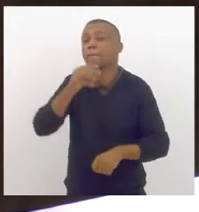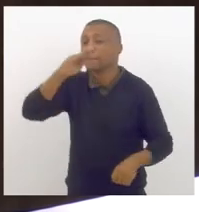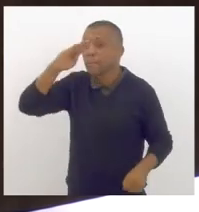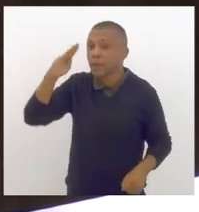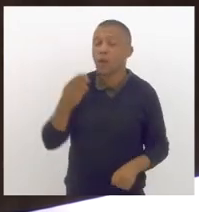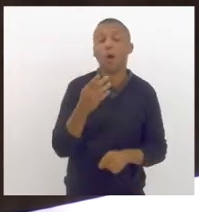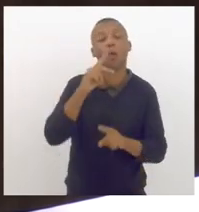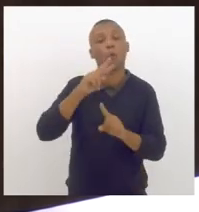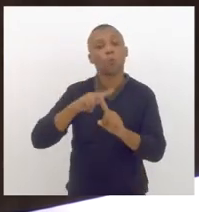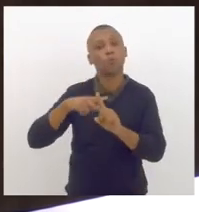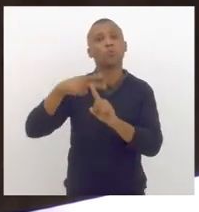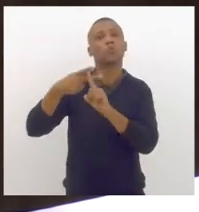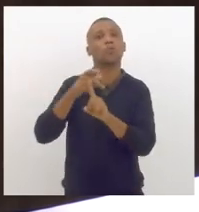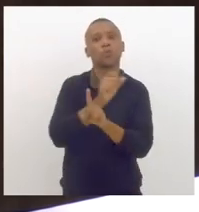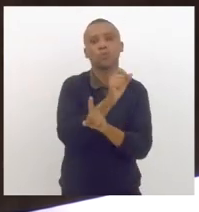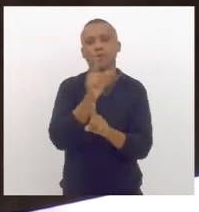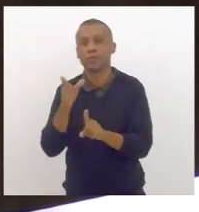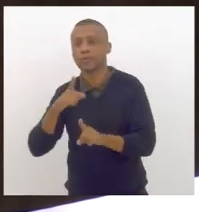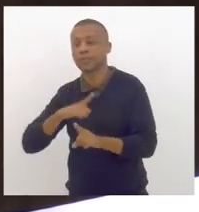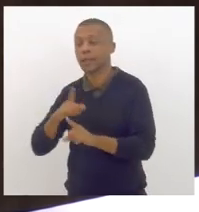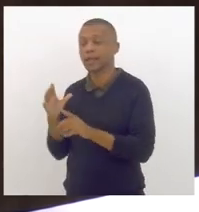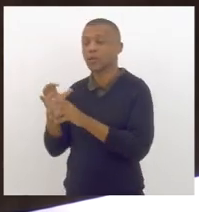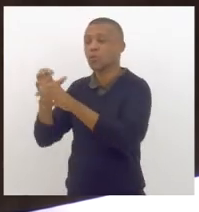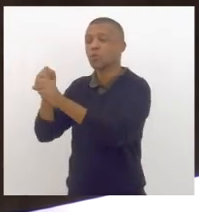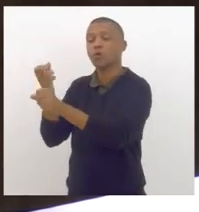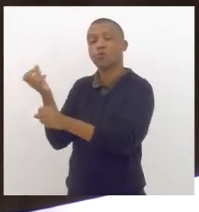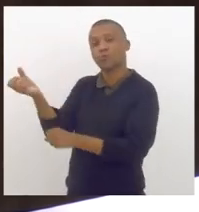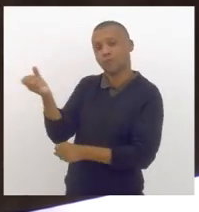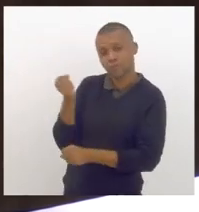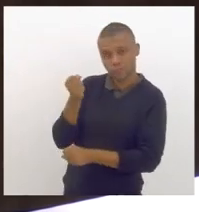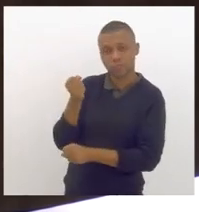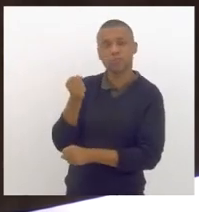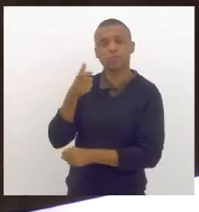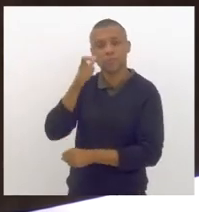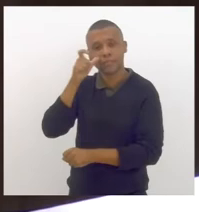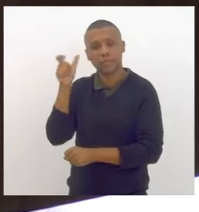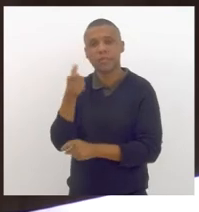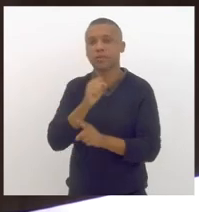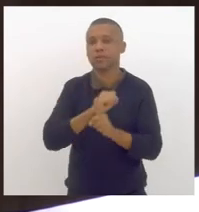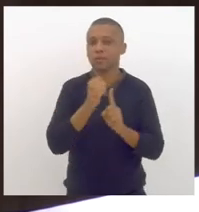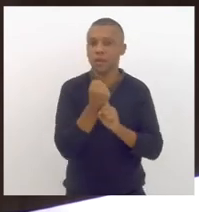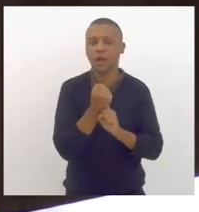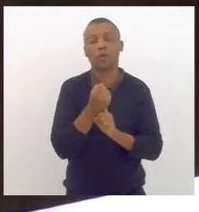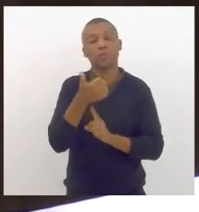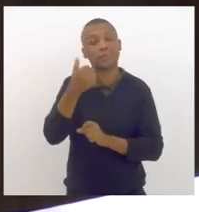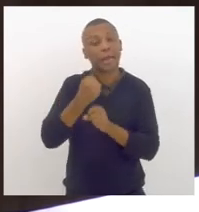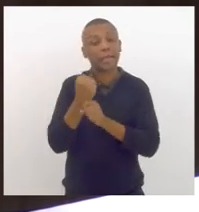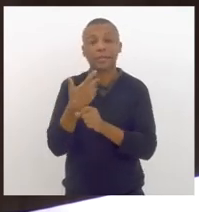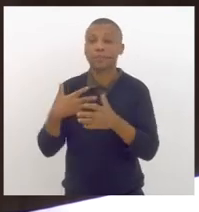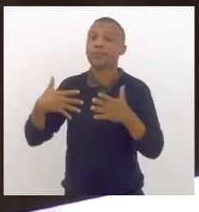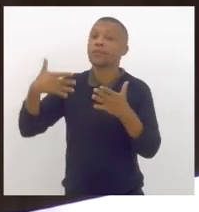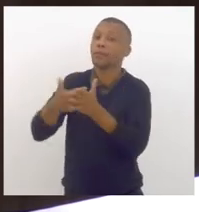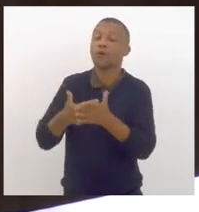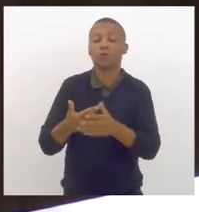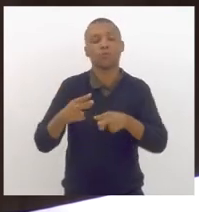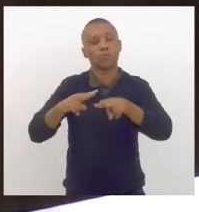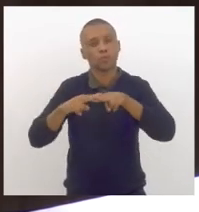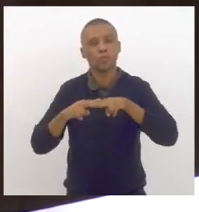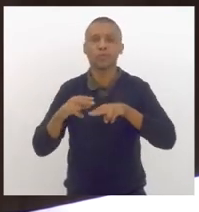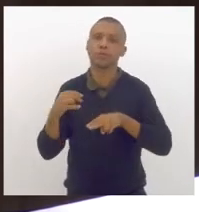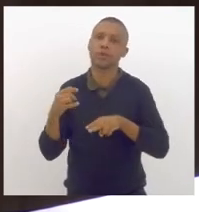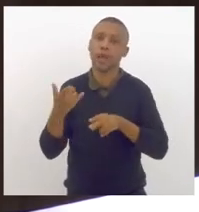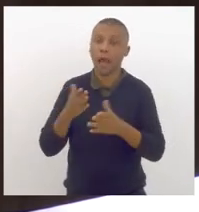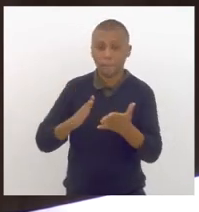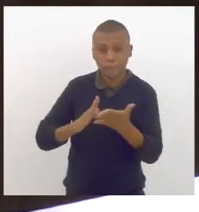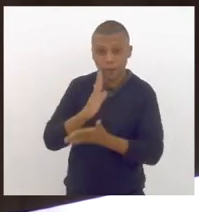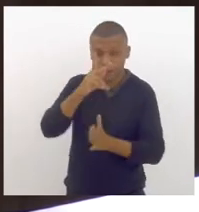de Interesse Social de Habitação pela primeira vez no Estado do Rio de Janeiro, depois de décadas. Portanto, fundamental a aprovação, o